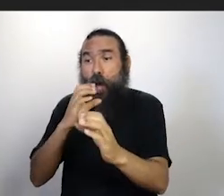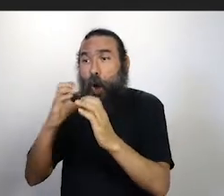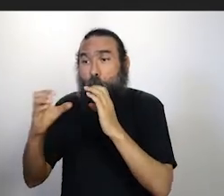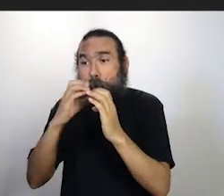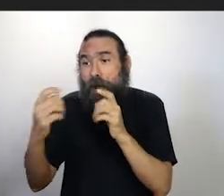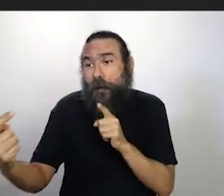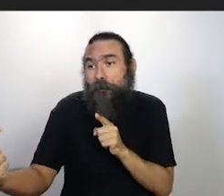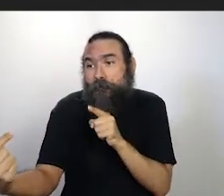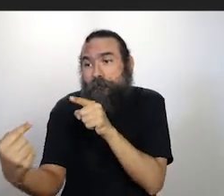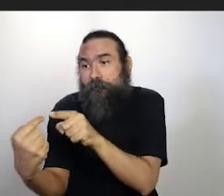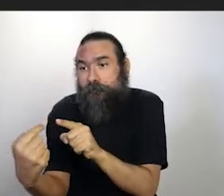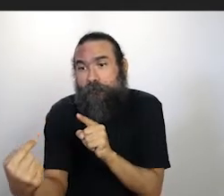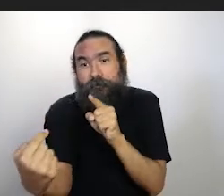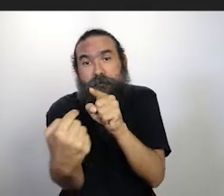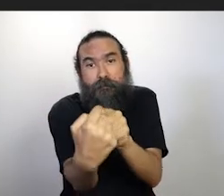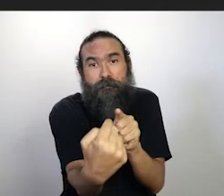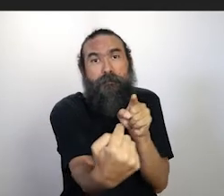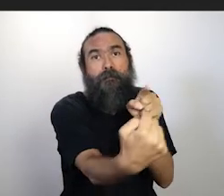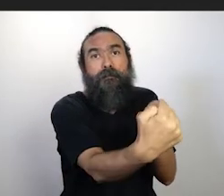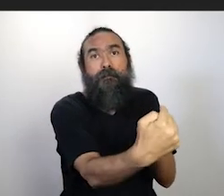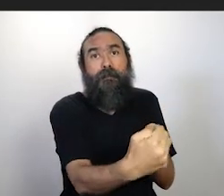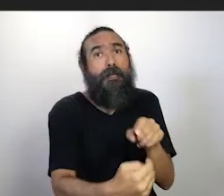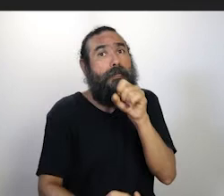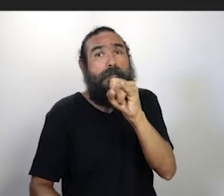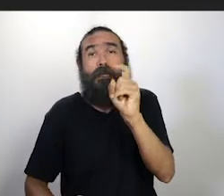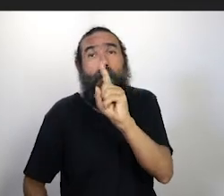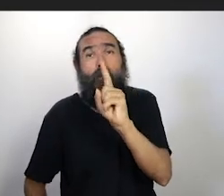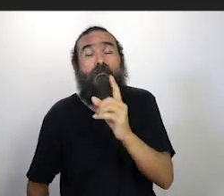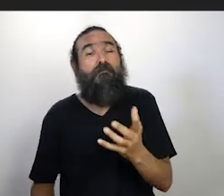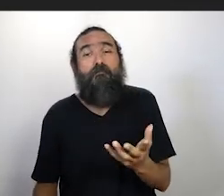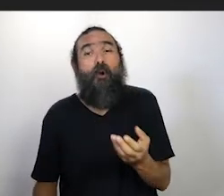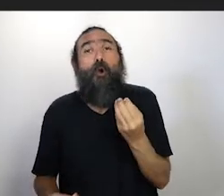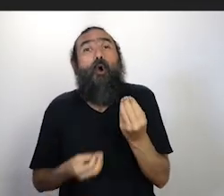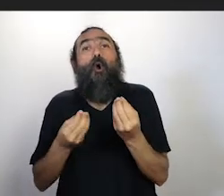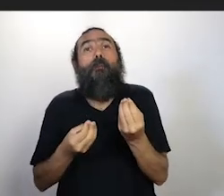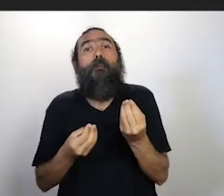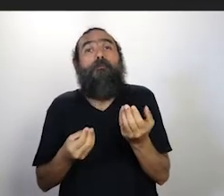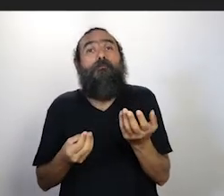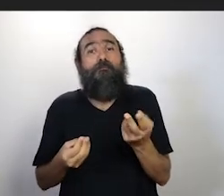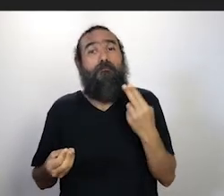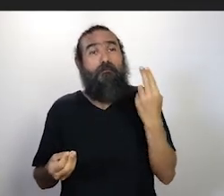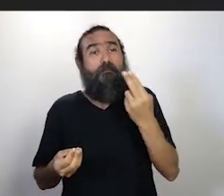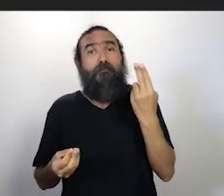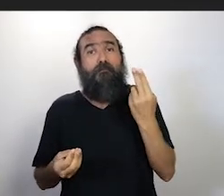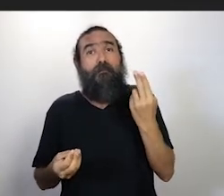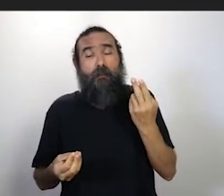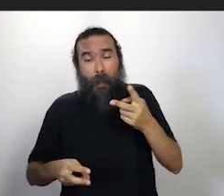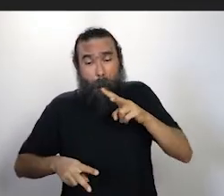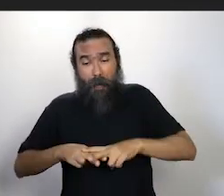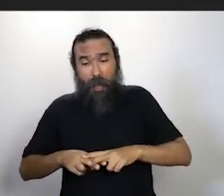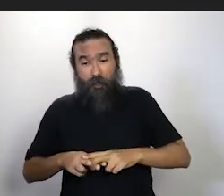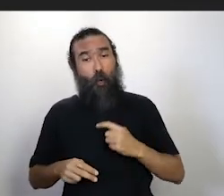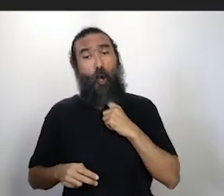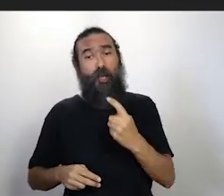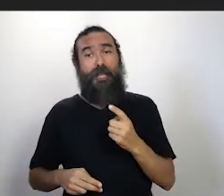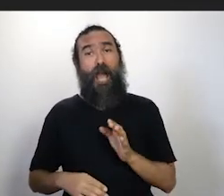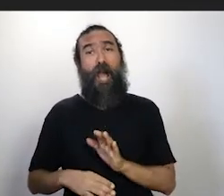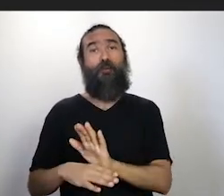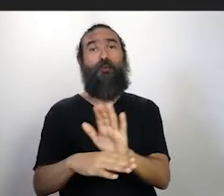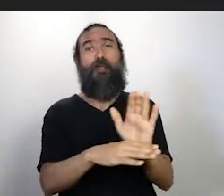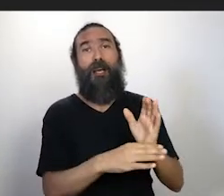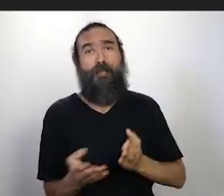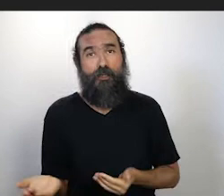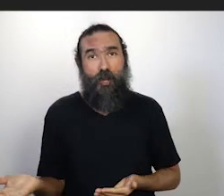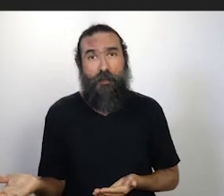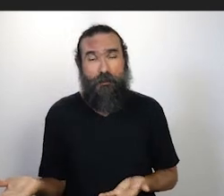de transmissão de saber enquanto um processo unilateral, né? E o que a gente sente é que hoje a necessidade é